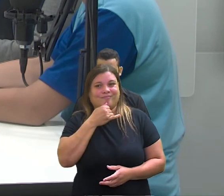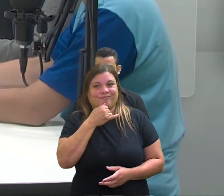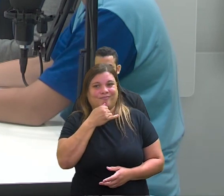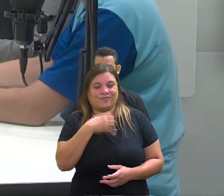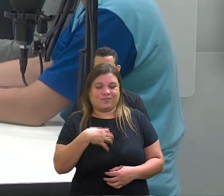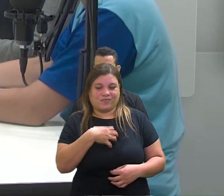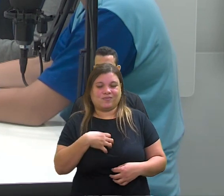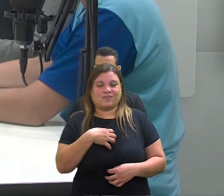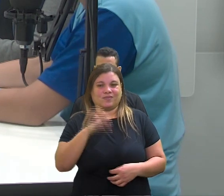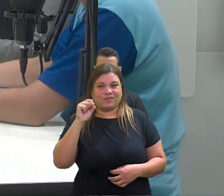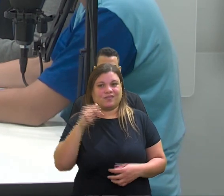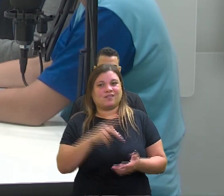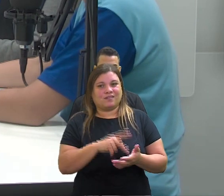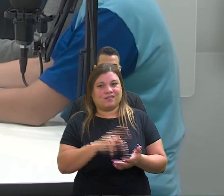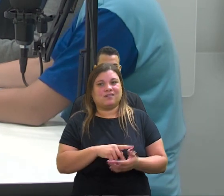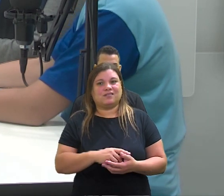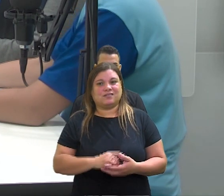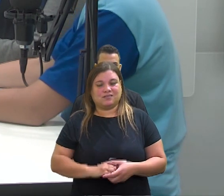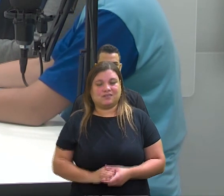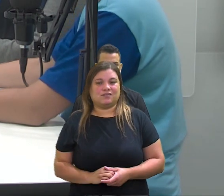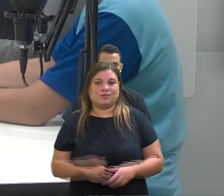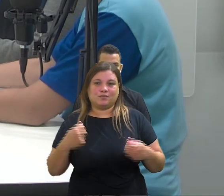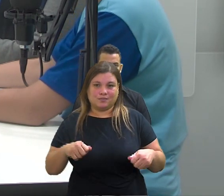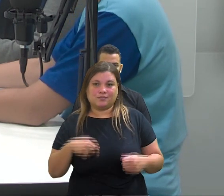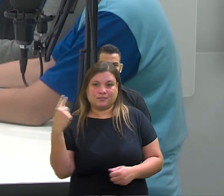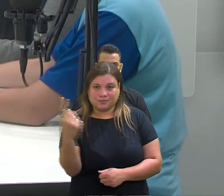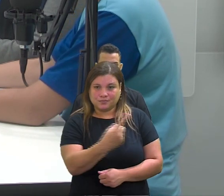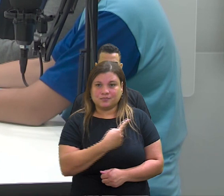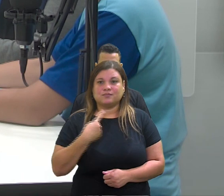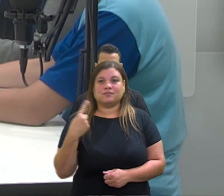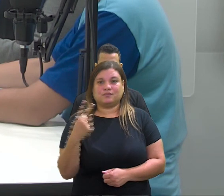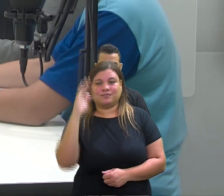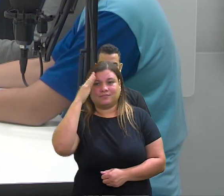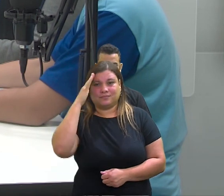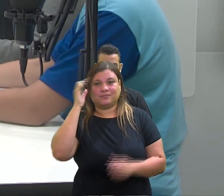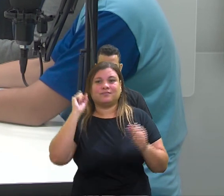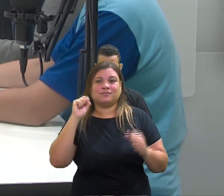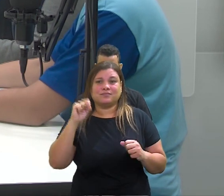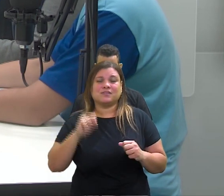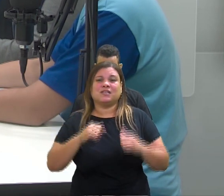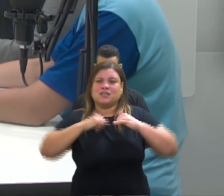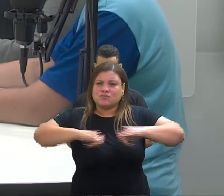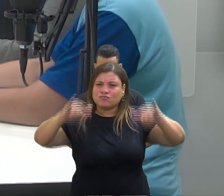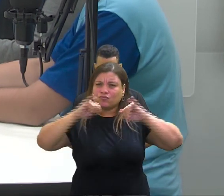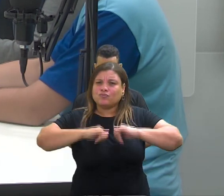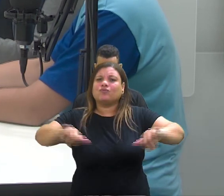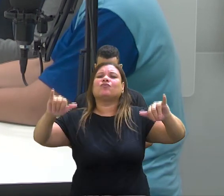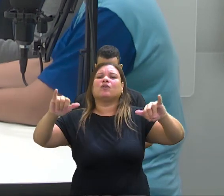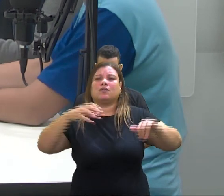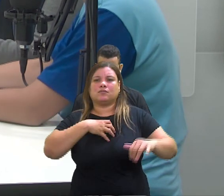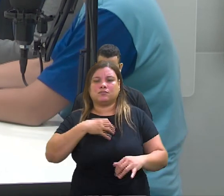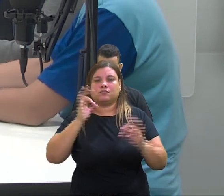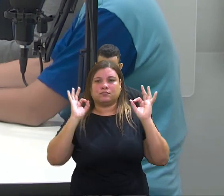Uhum. E que a gente precisa isso mesmo, né? Que levar para os nossos colegas, os telespectadores,